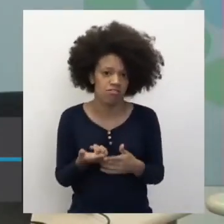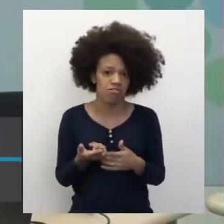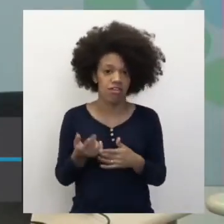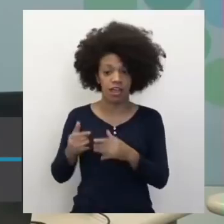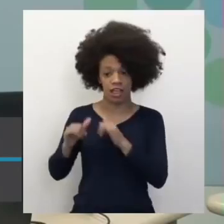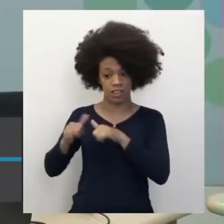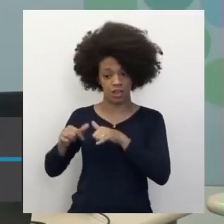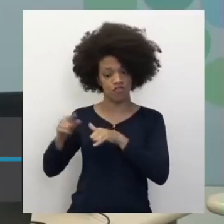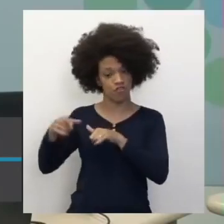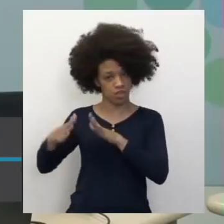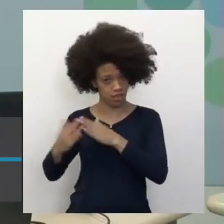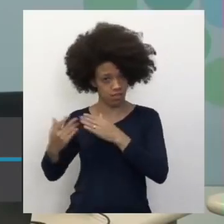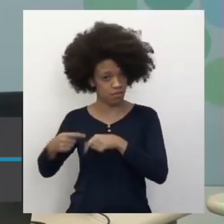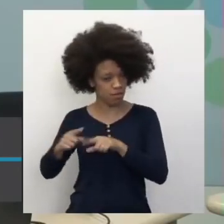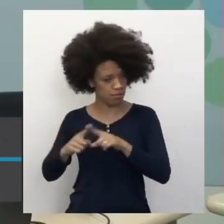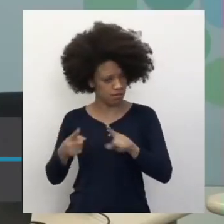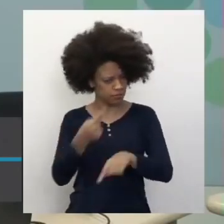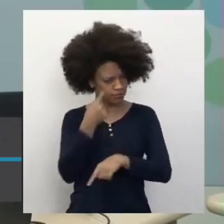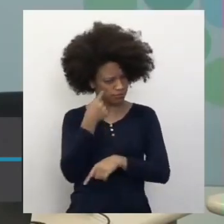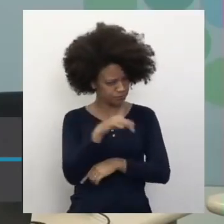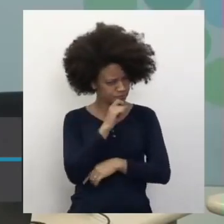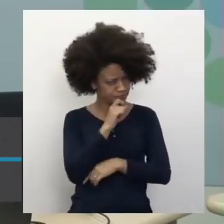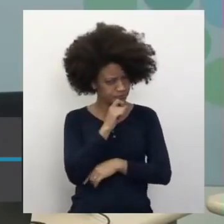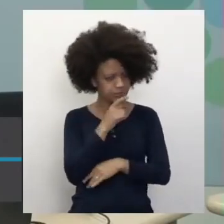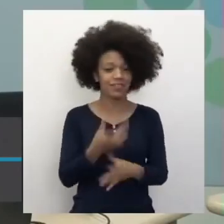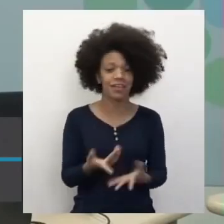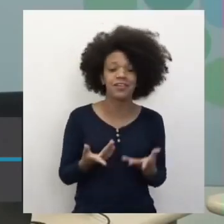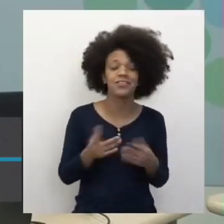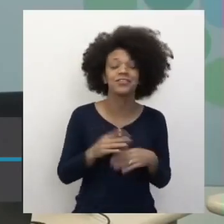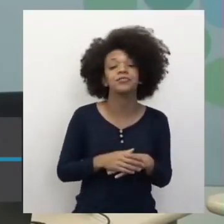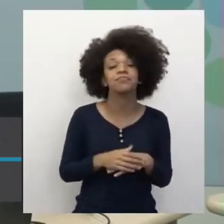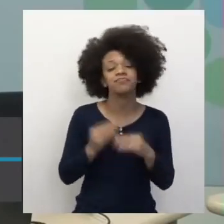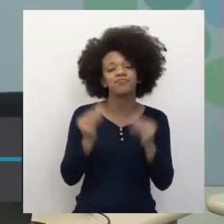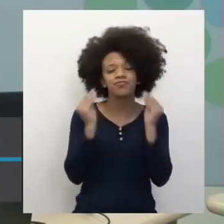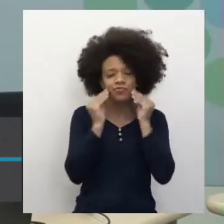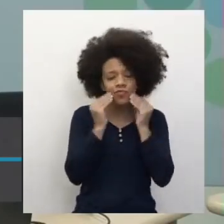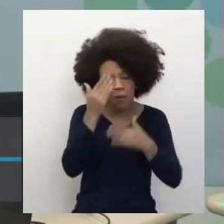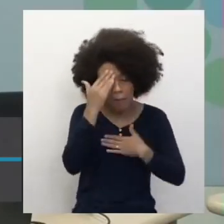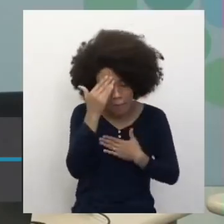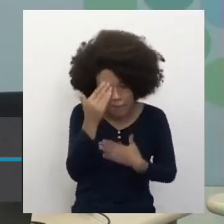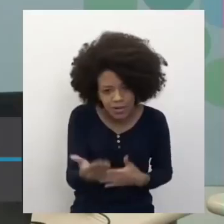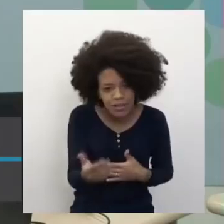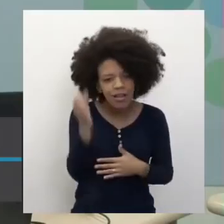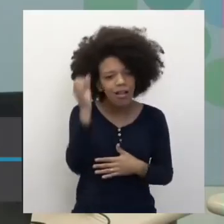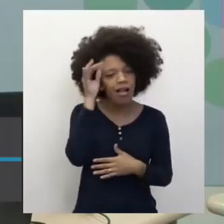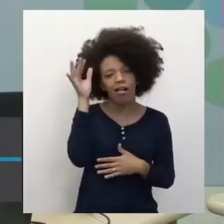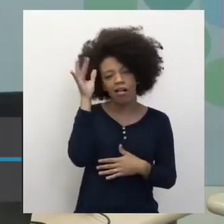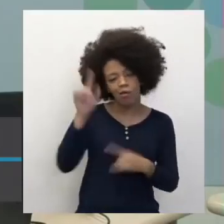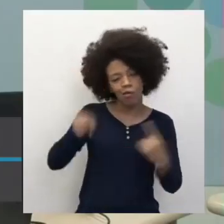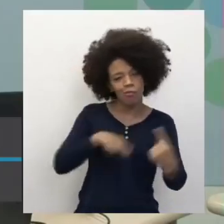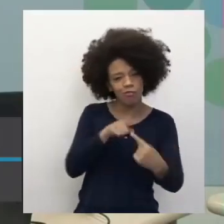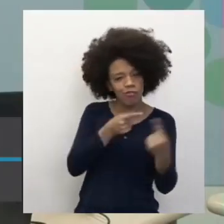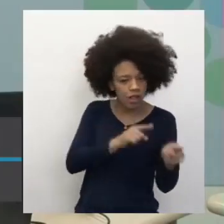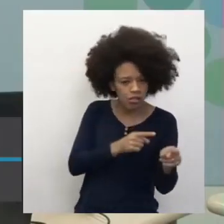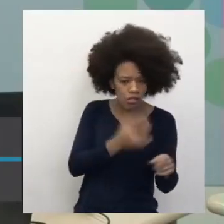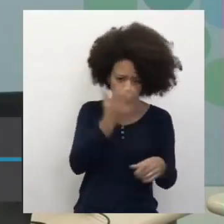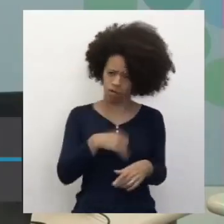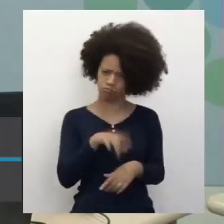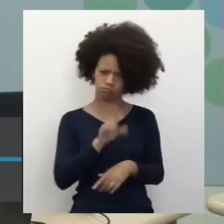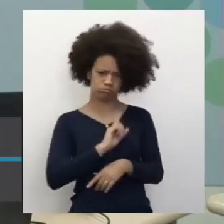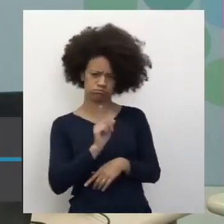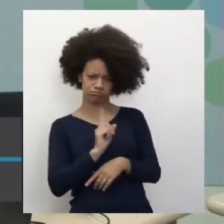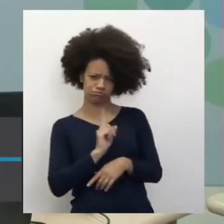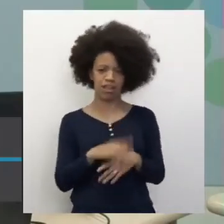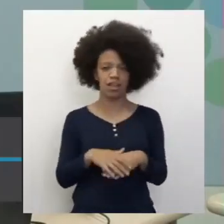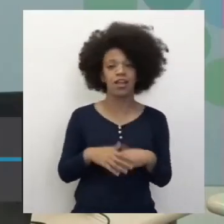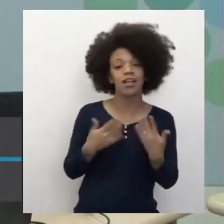para a gente pensar também. Tá bom? Eu vou me despedir por aqui. Gente, muito obrigado. A ideia era provocar mesmo, tá? Não fiquem com raiva de mim, não. E